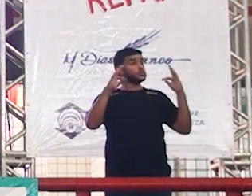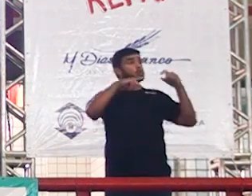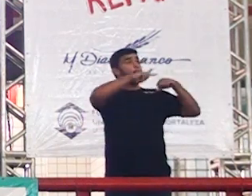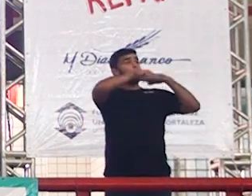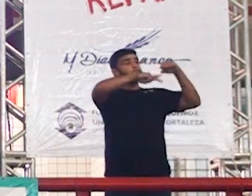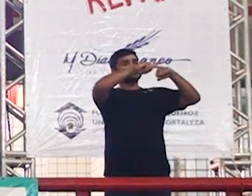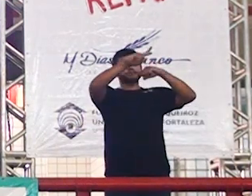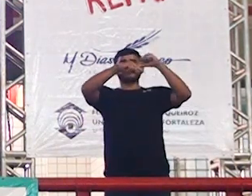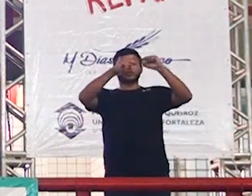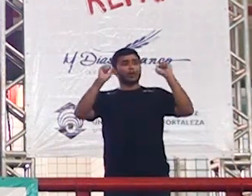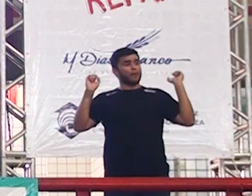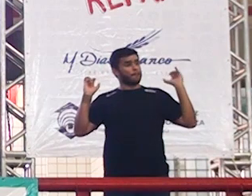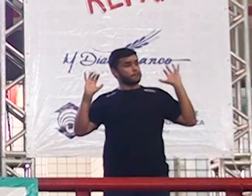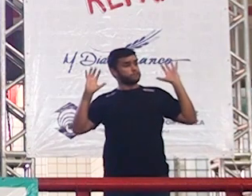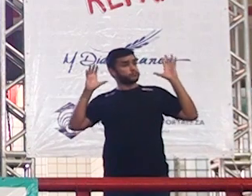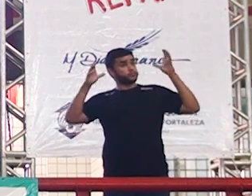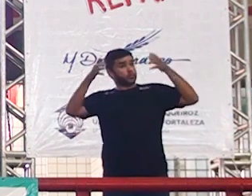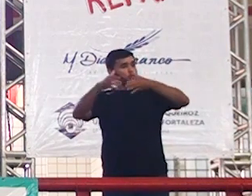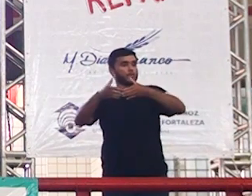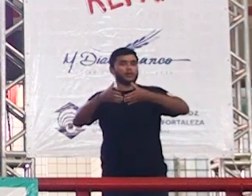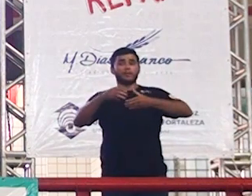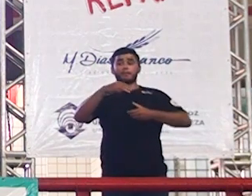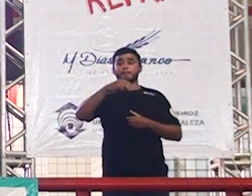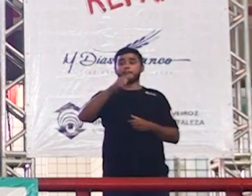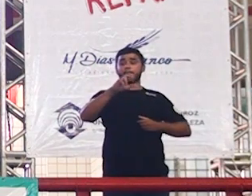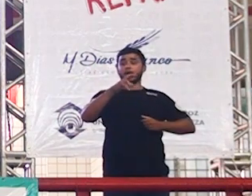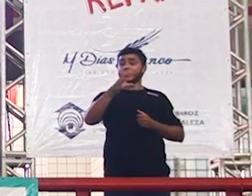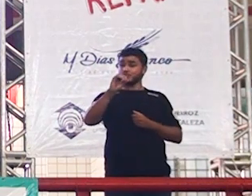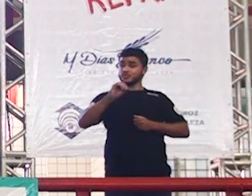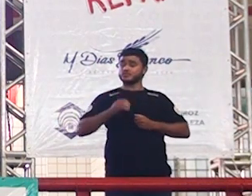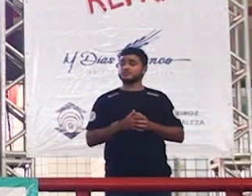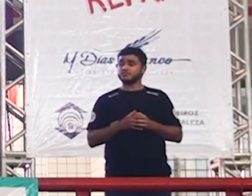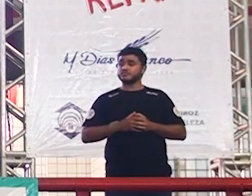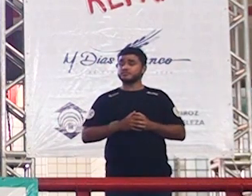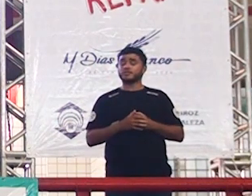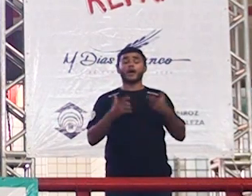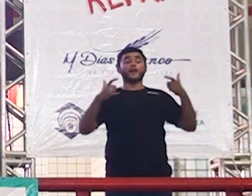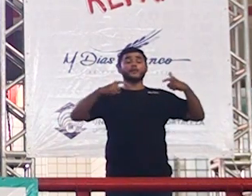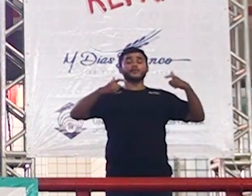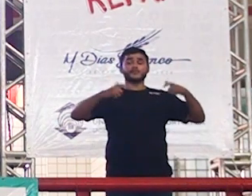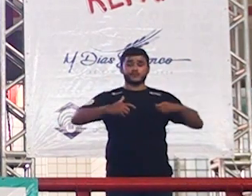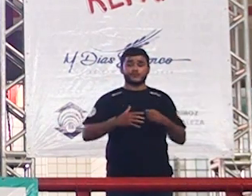para cá, em março. Adivinha onde?